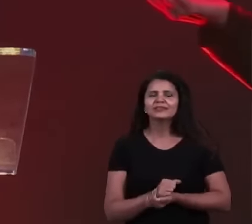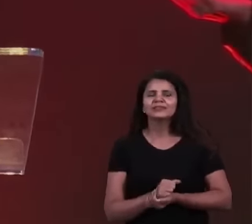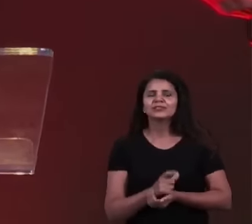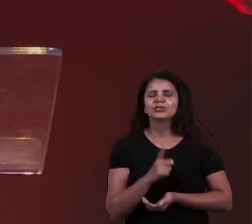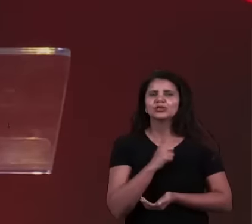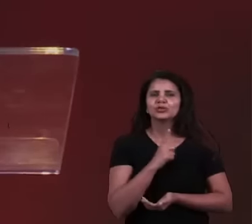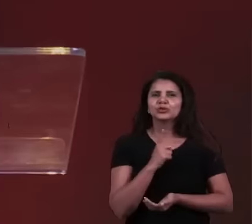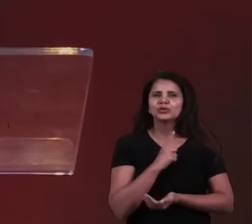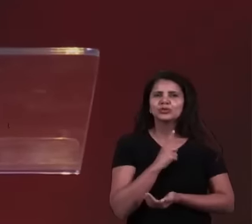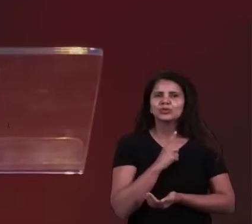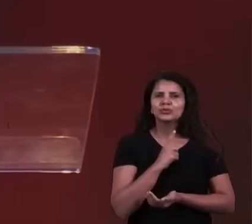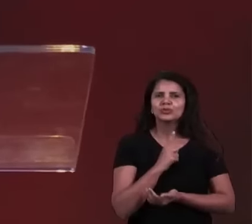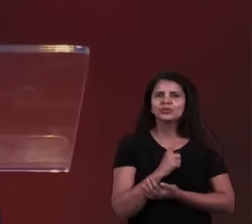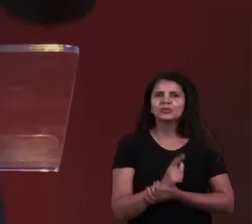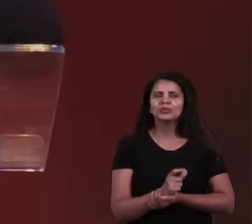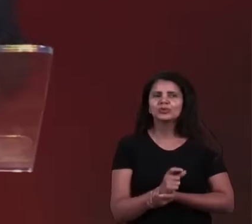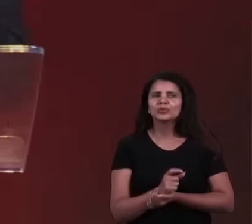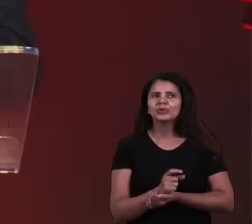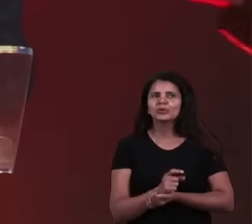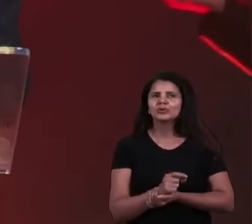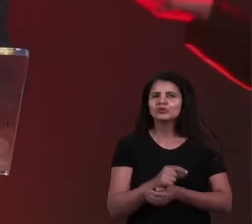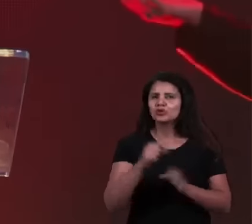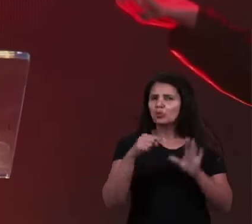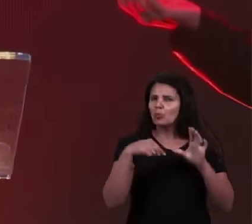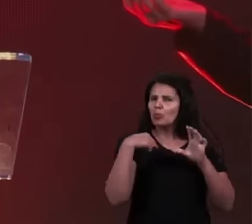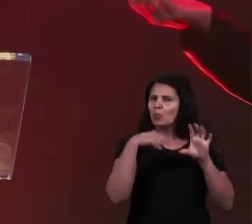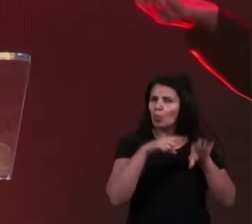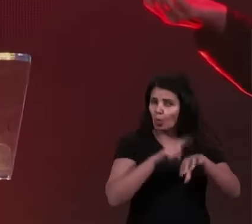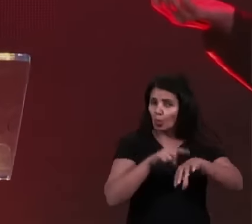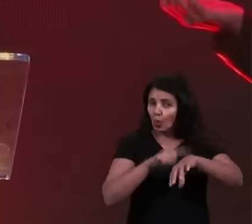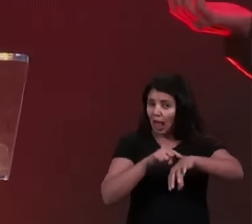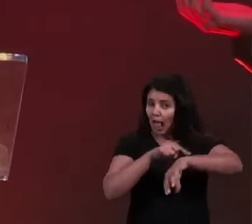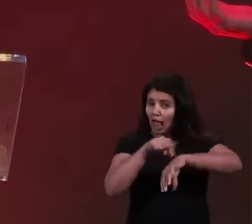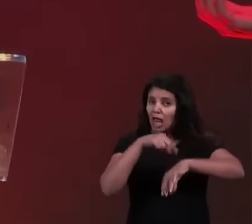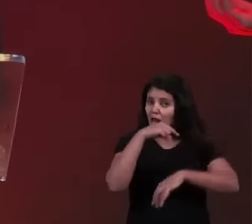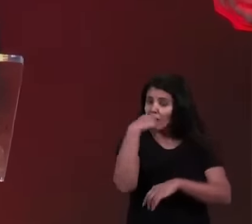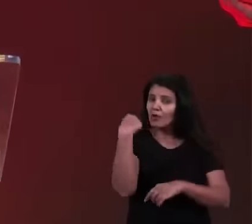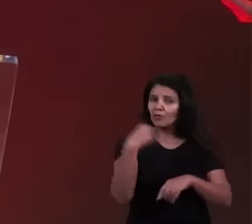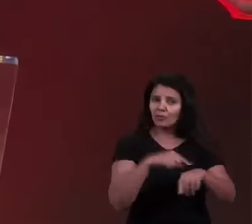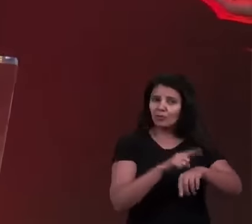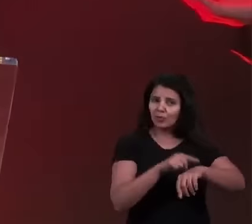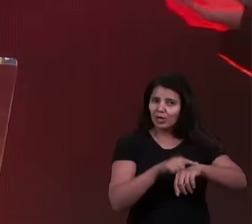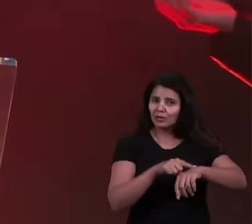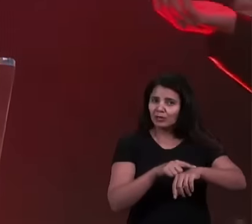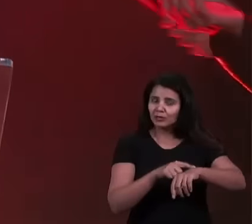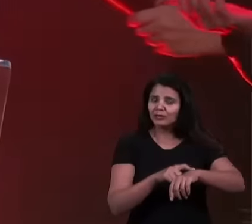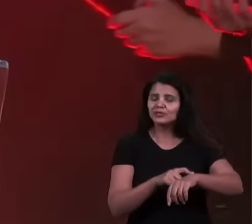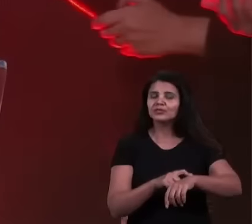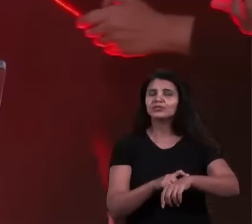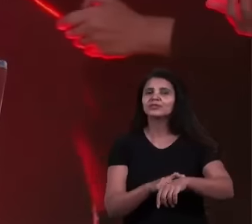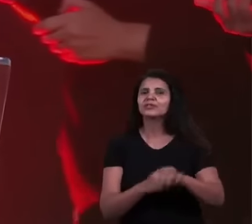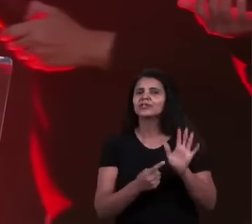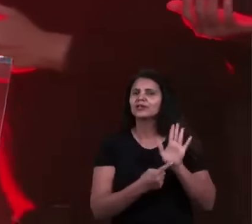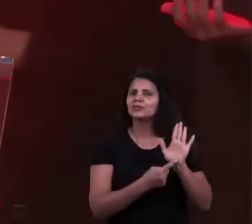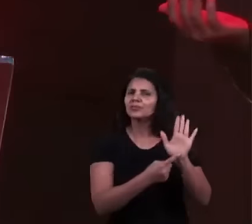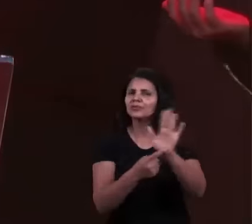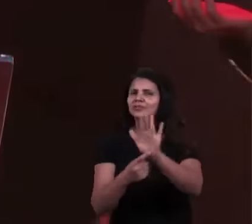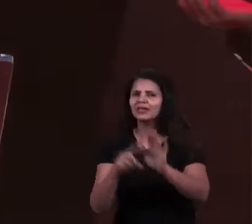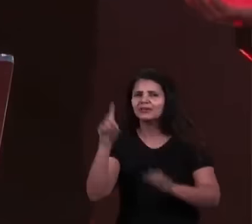Havia um mapa, um relógio do fim do mundo, onde marcava o dia que ia